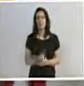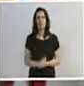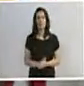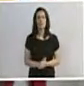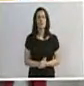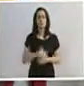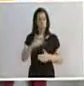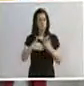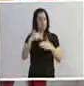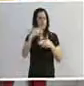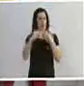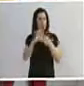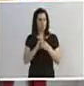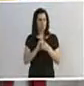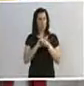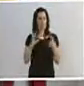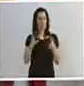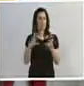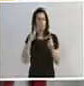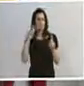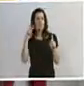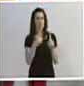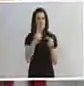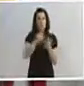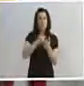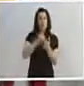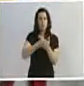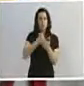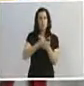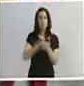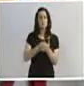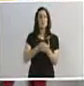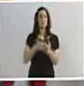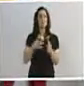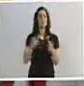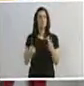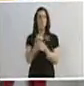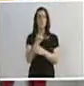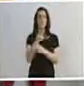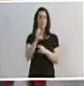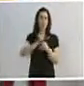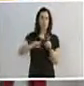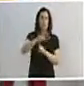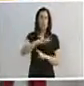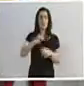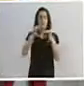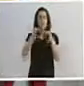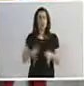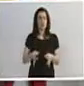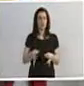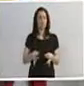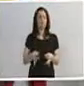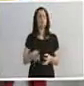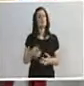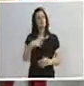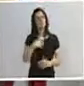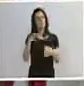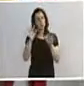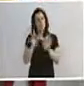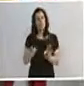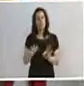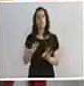O processo democrático de reconhecimento, de luta e de batalha é que se constrói uma sociedade mais justa e fico feliz com a atuação de Vossa Excelência